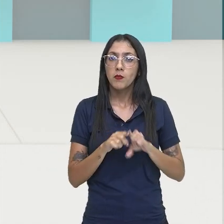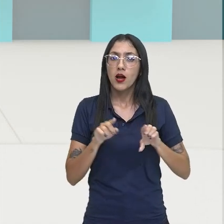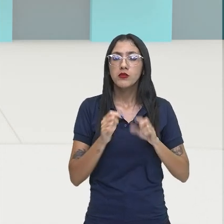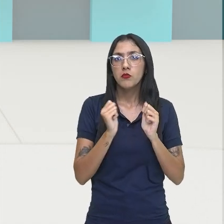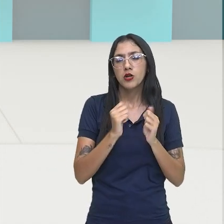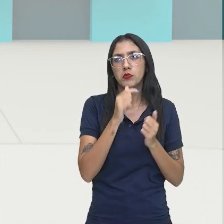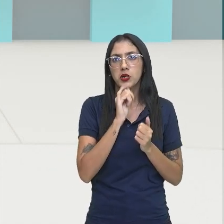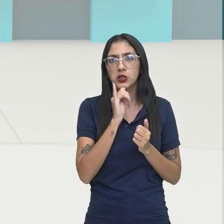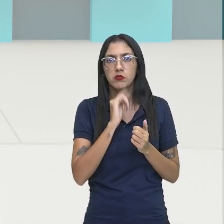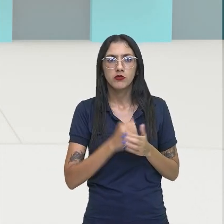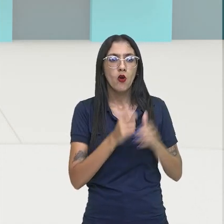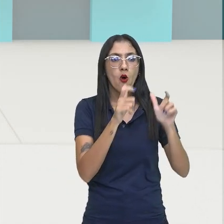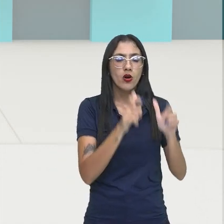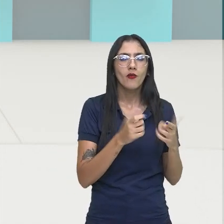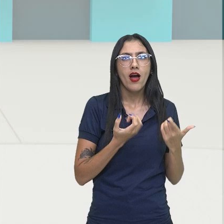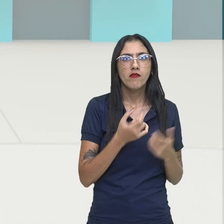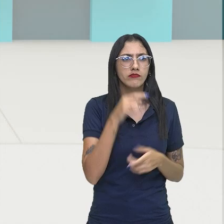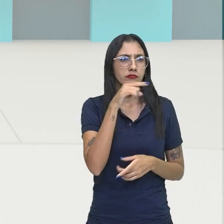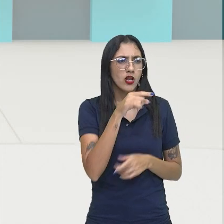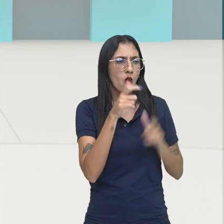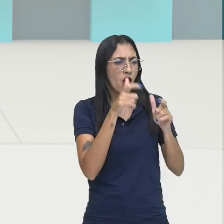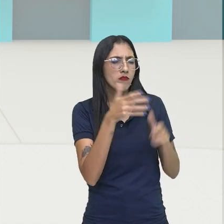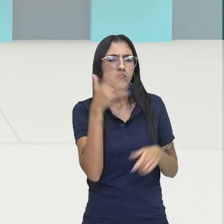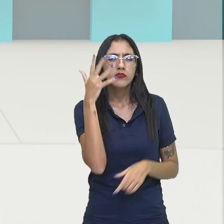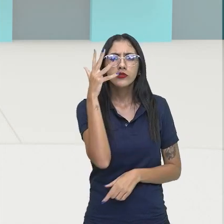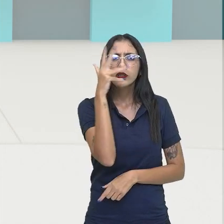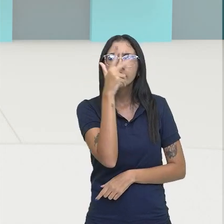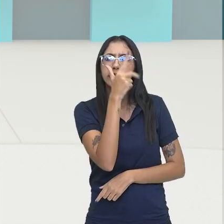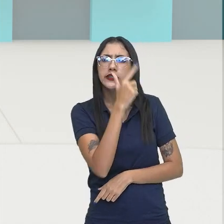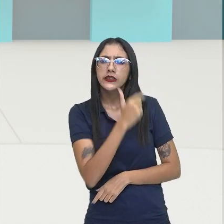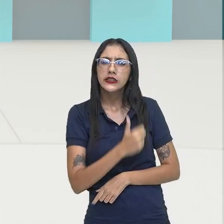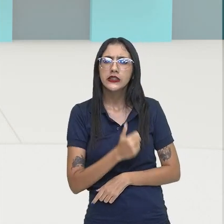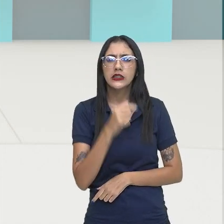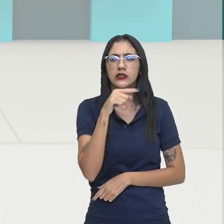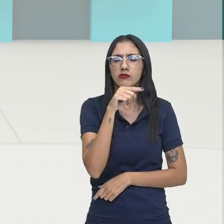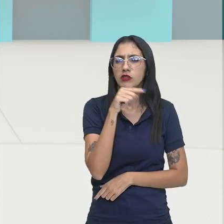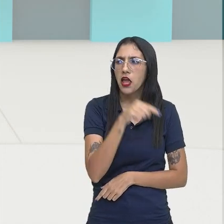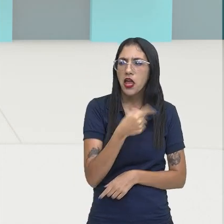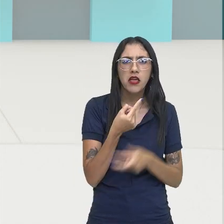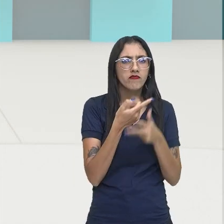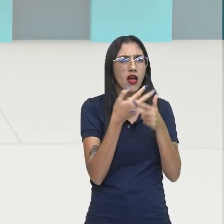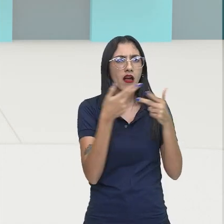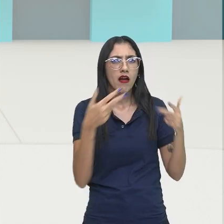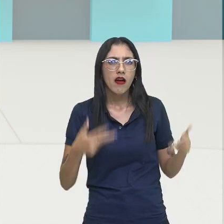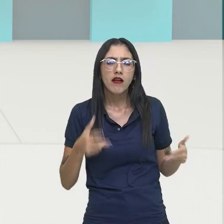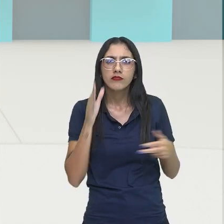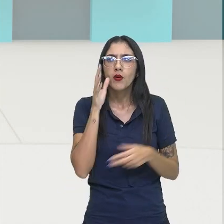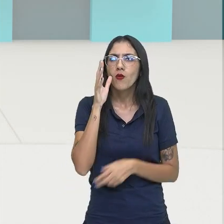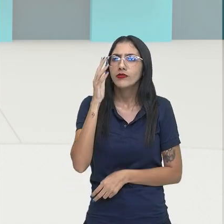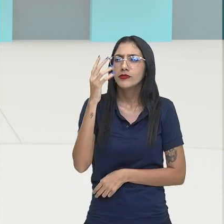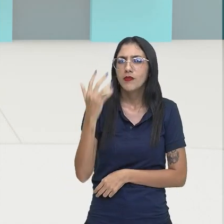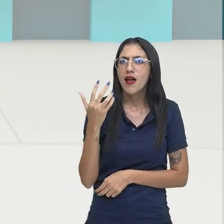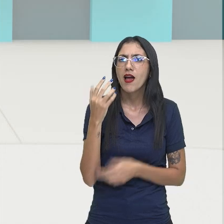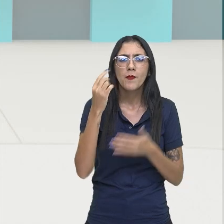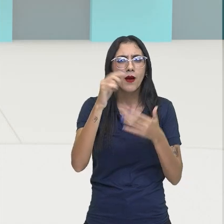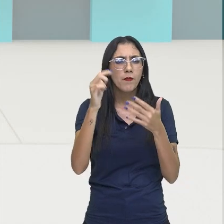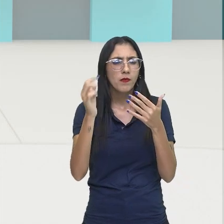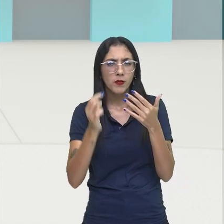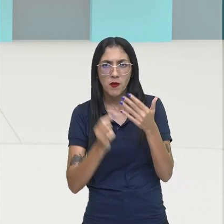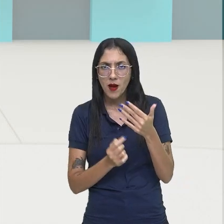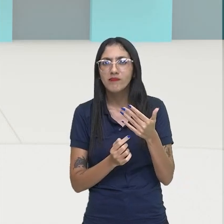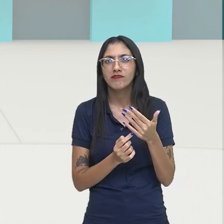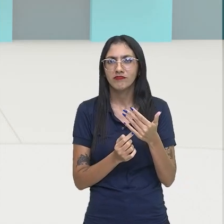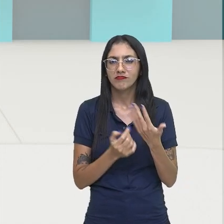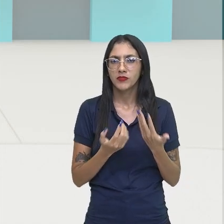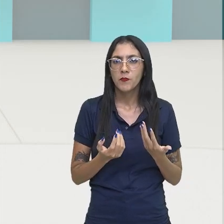de um lugar. Nossa, aquele lugar é muito lindo porque existe essa cor, existe essa situação, existe tal coisa e assim por